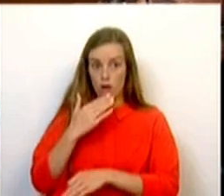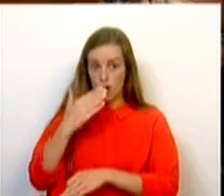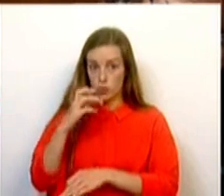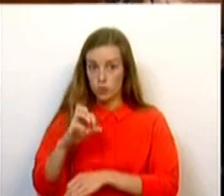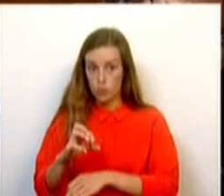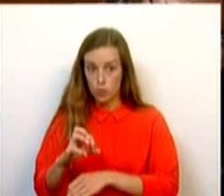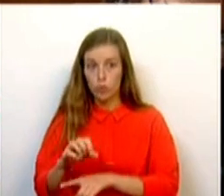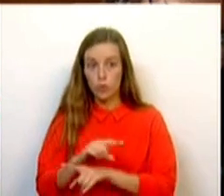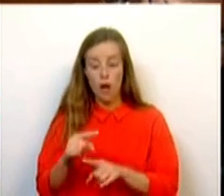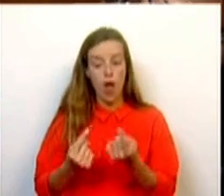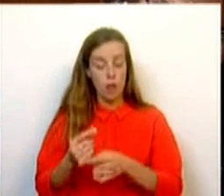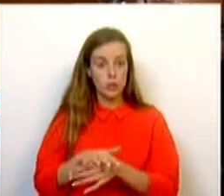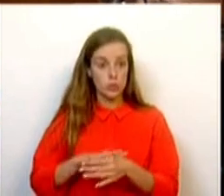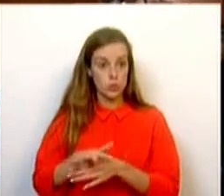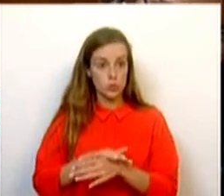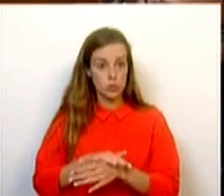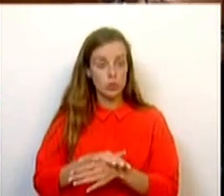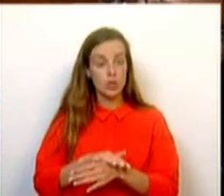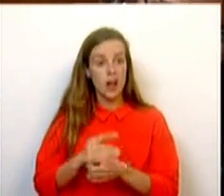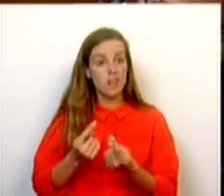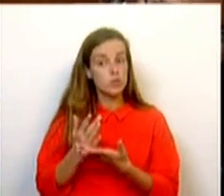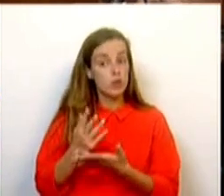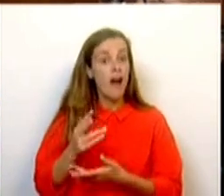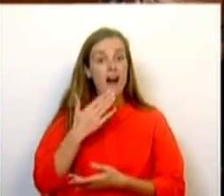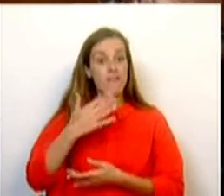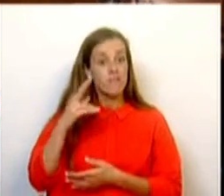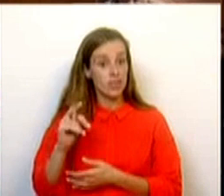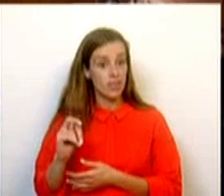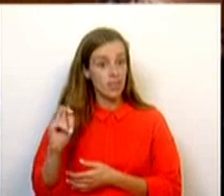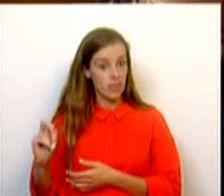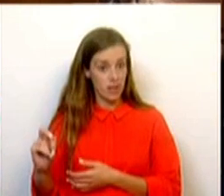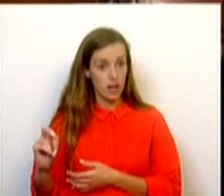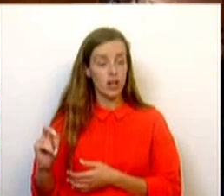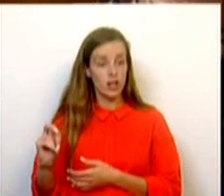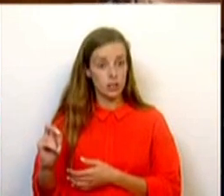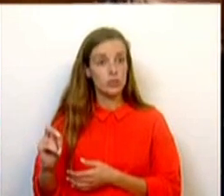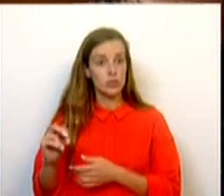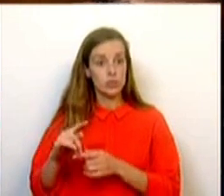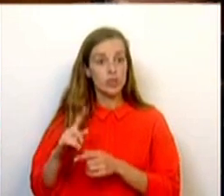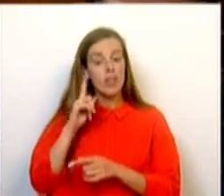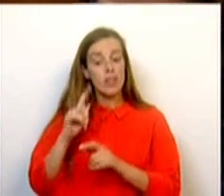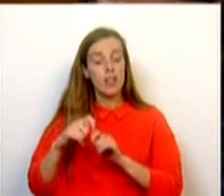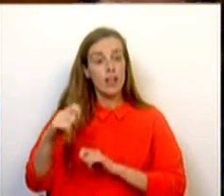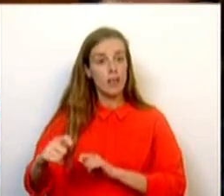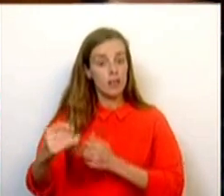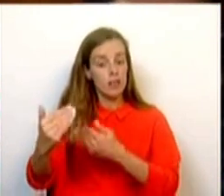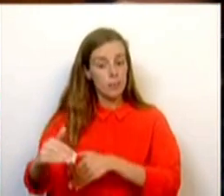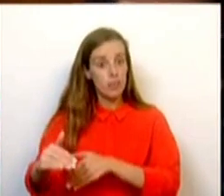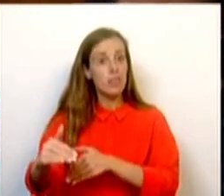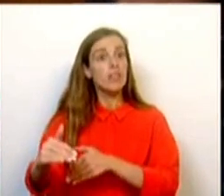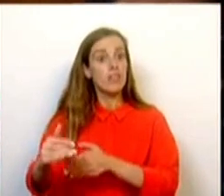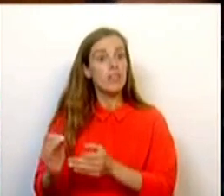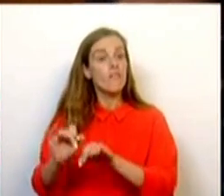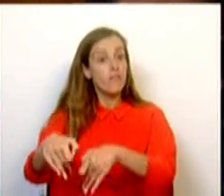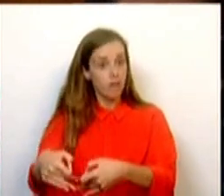alguns casos, apenas aos 33 anos haverá prescrição, o que significa que há aqui um reforço e se vai